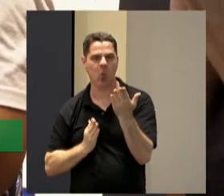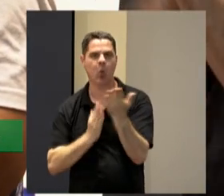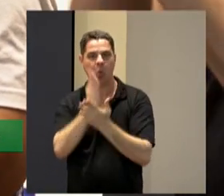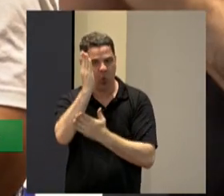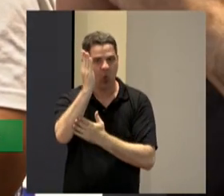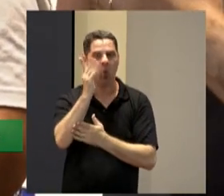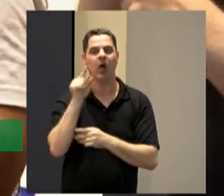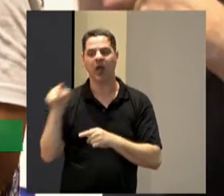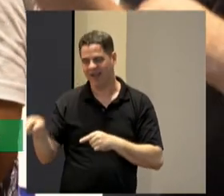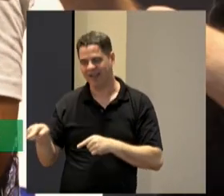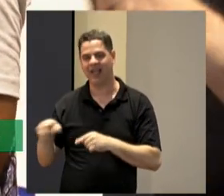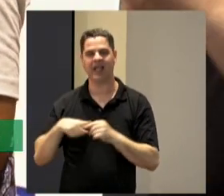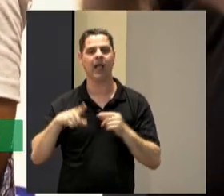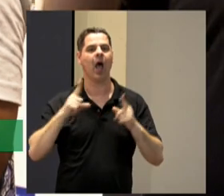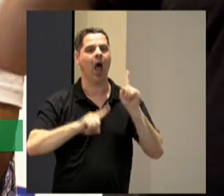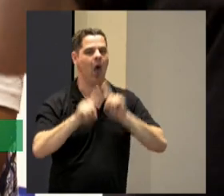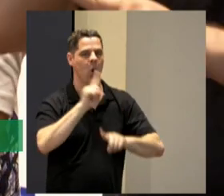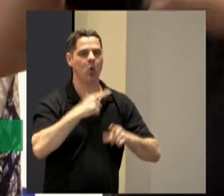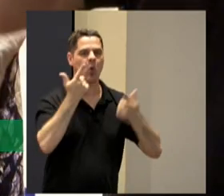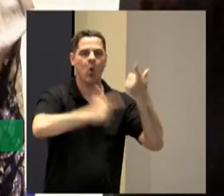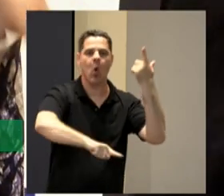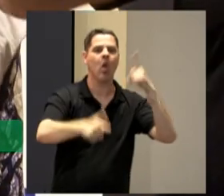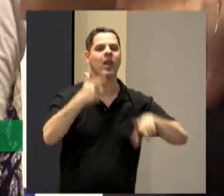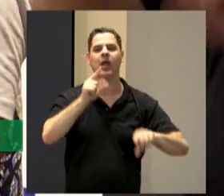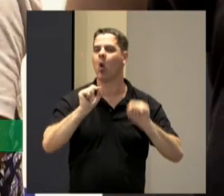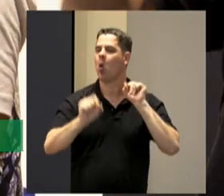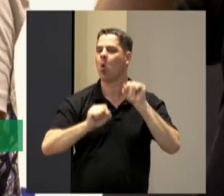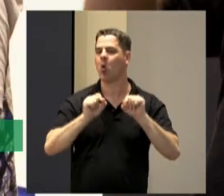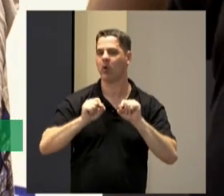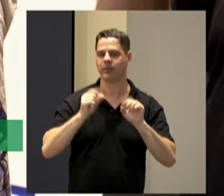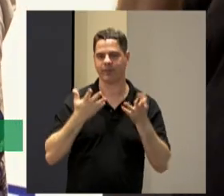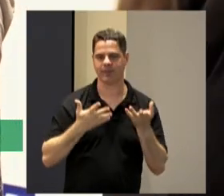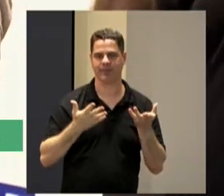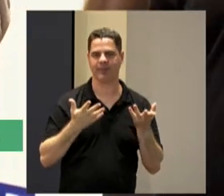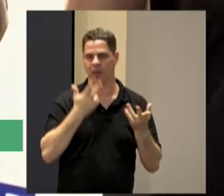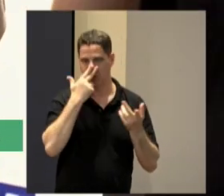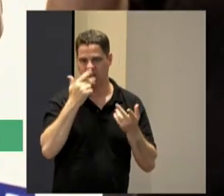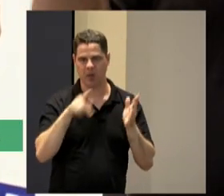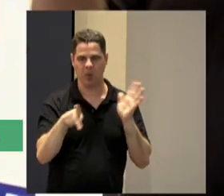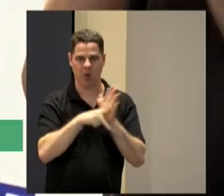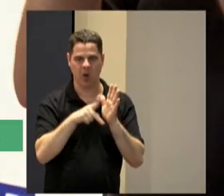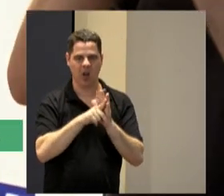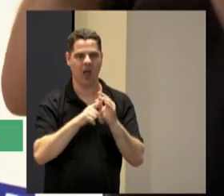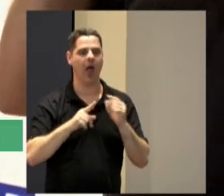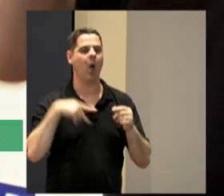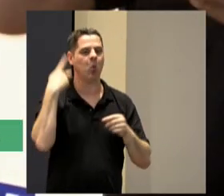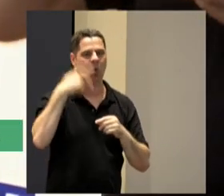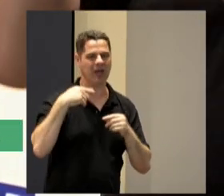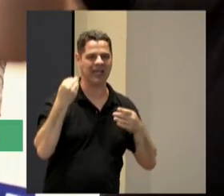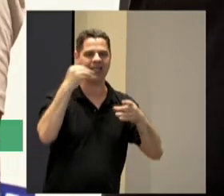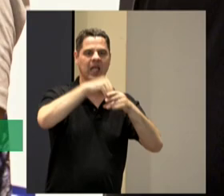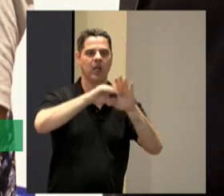4.449, eu digo que tivemos algumas conquistas, que foi institucionalizar a política,